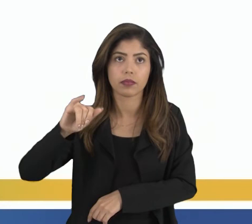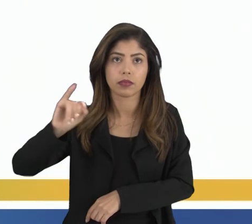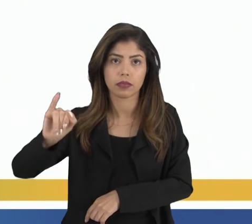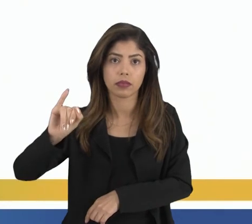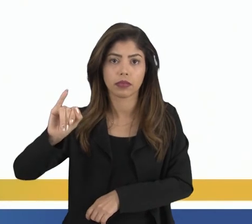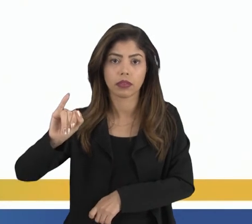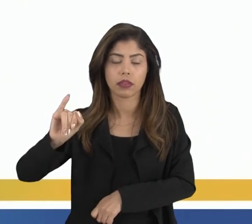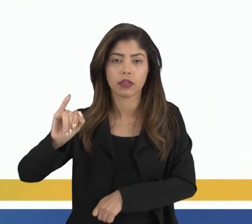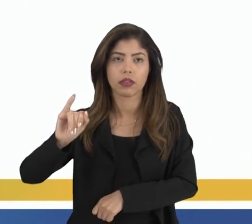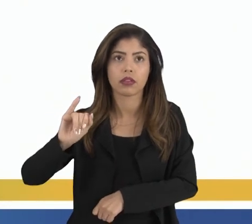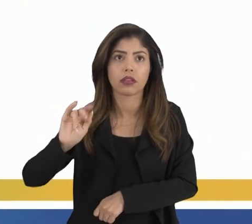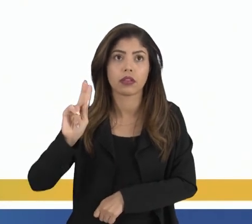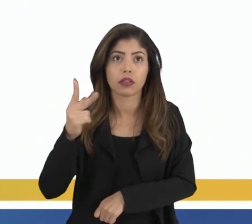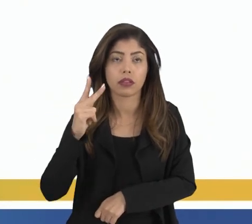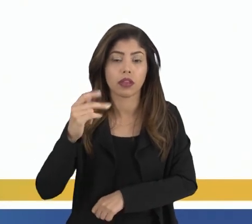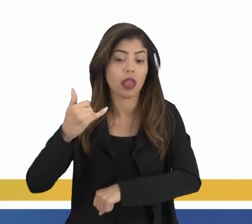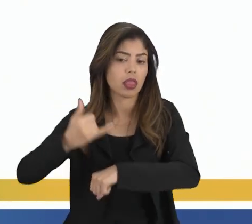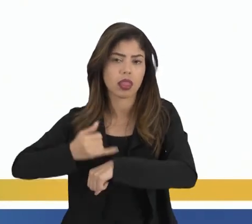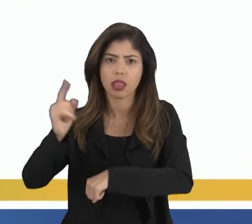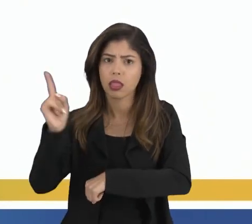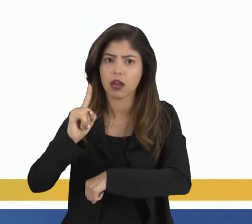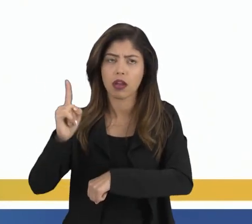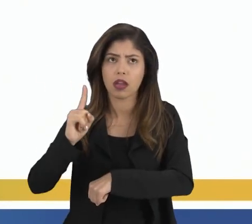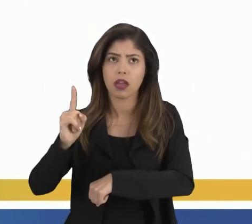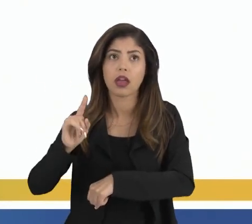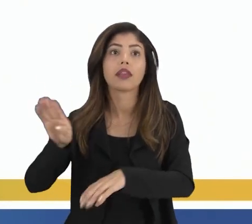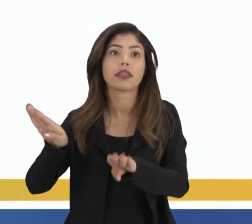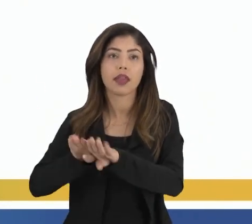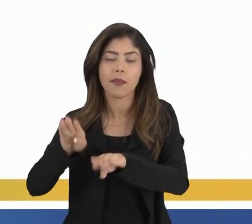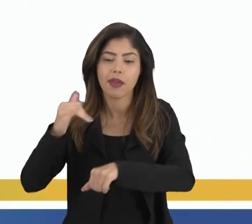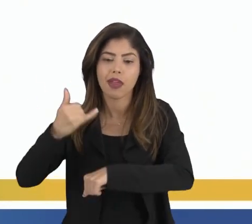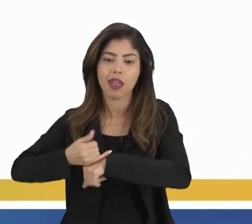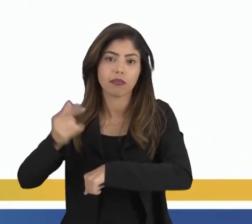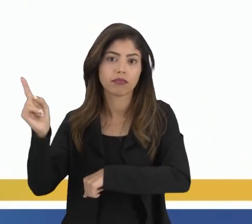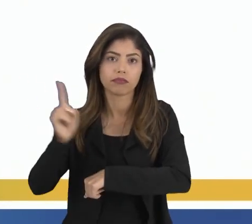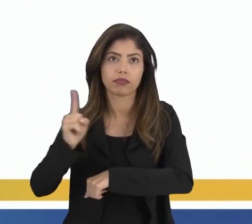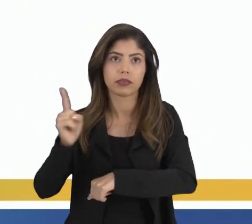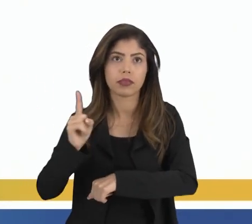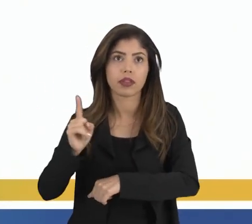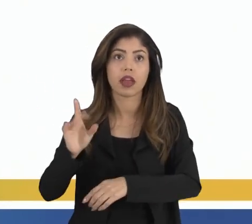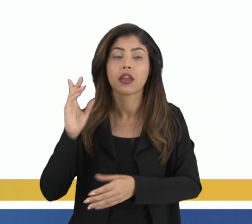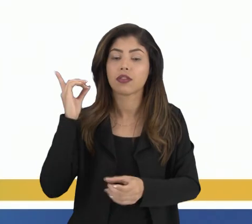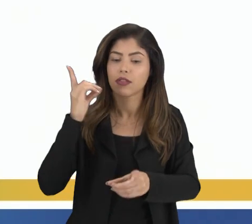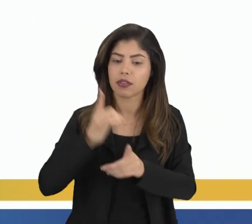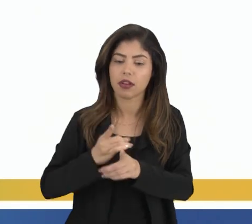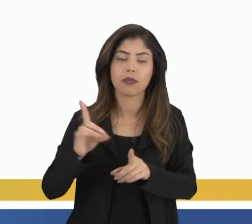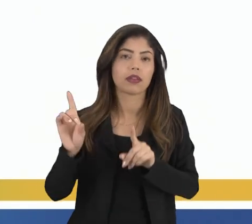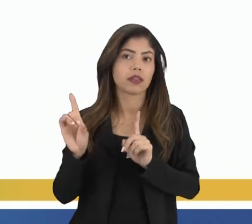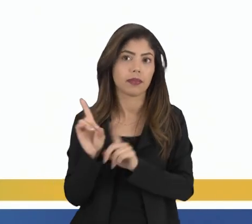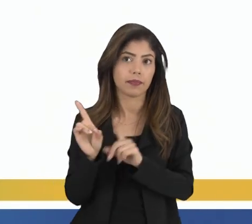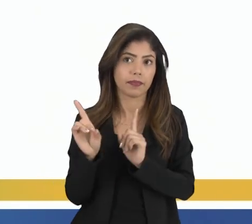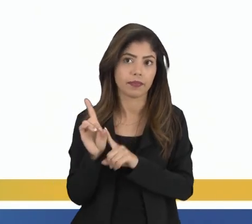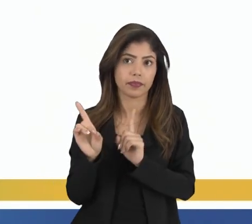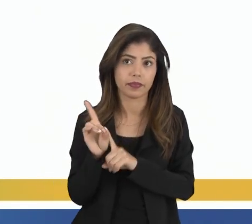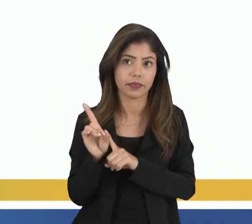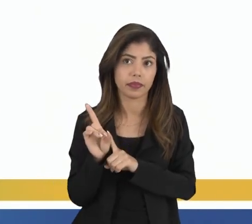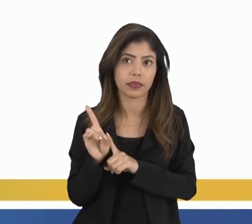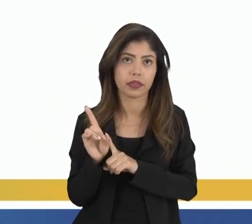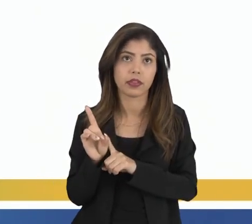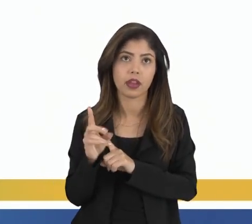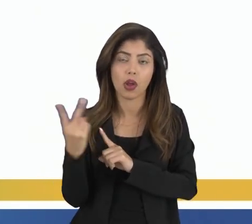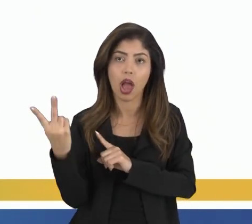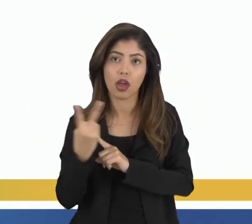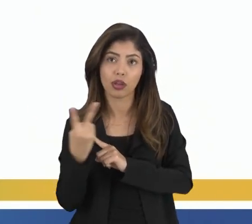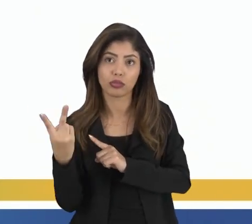metal, iônico. Hidrogênio e cloro, hidrogênio é não metal e cloro também é não metal. Então